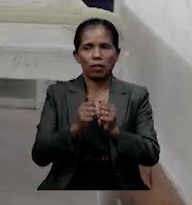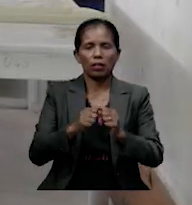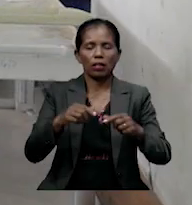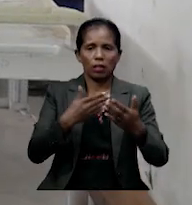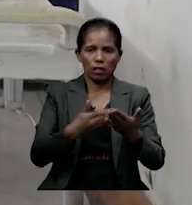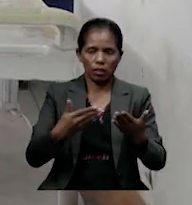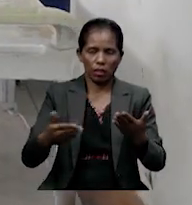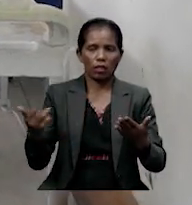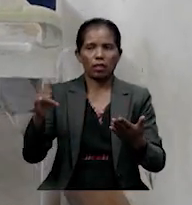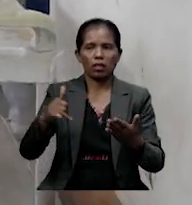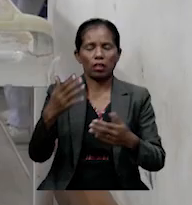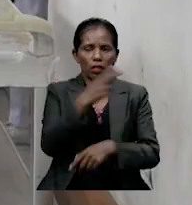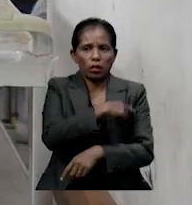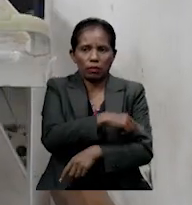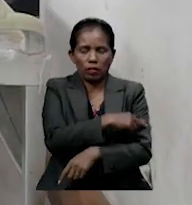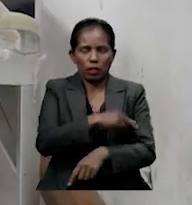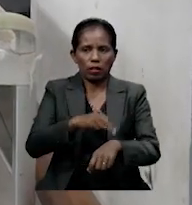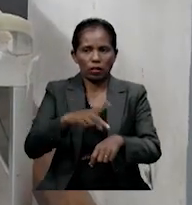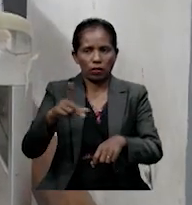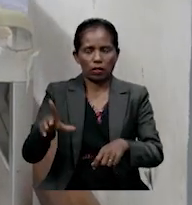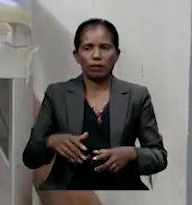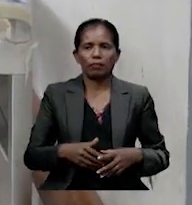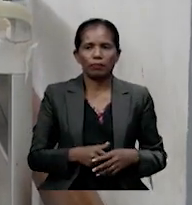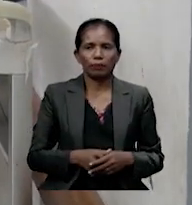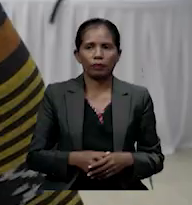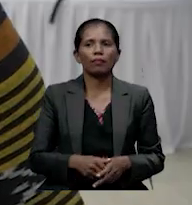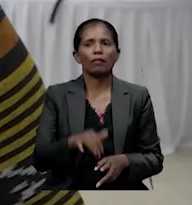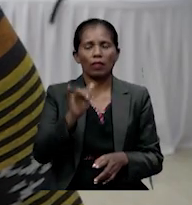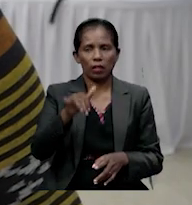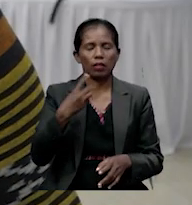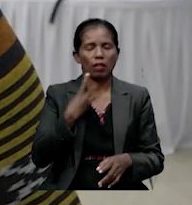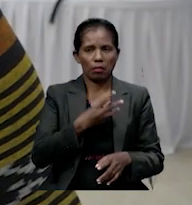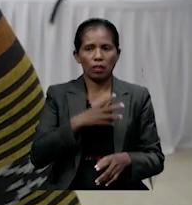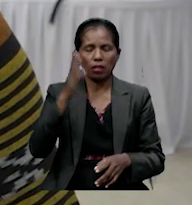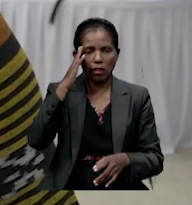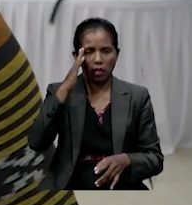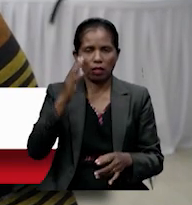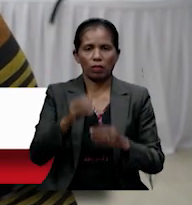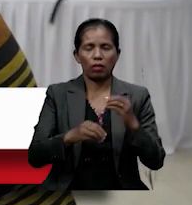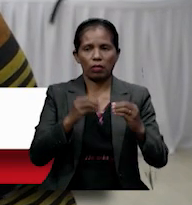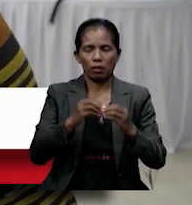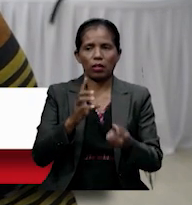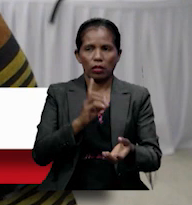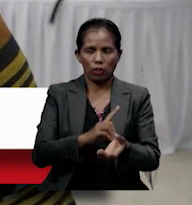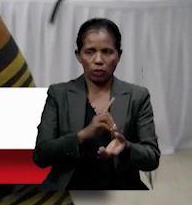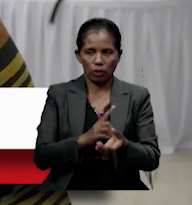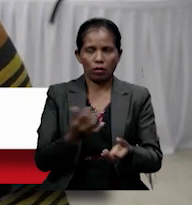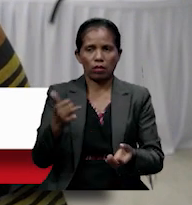hirakne e Hospital Nacional no referral sira. Sim, a me reconhece que tá, médico sarnvema